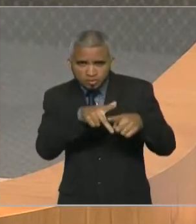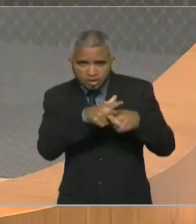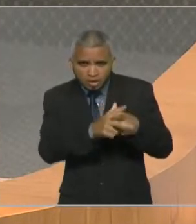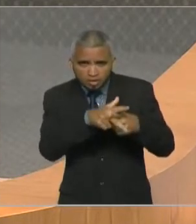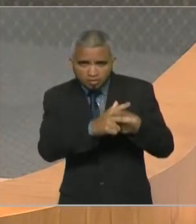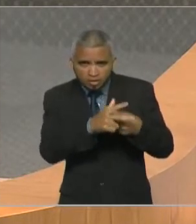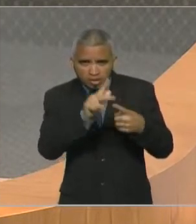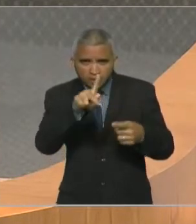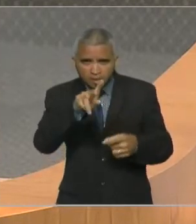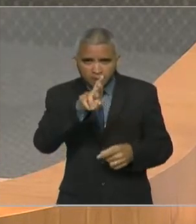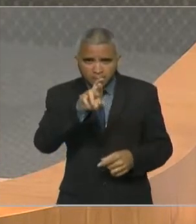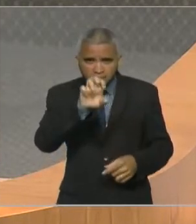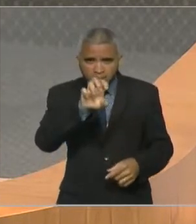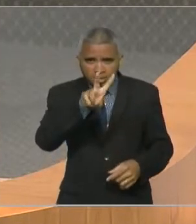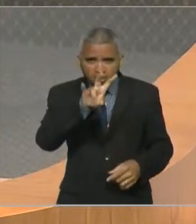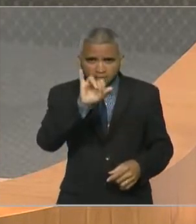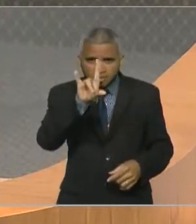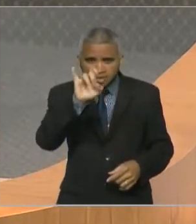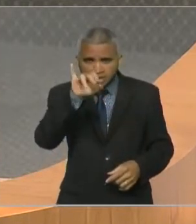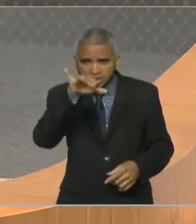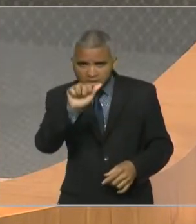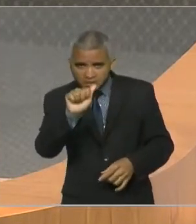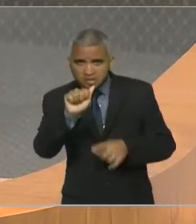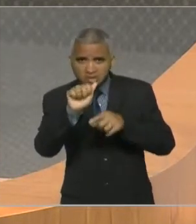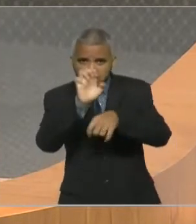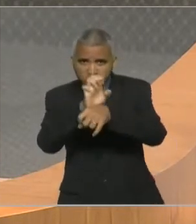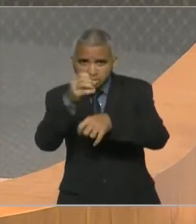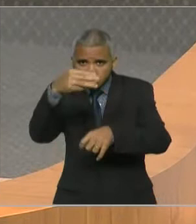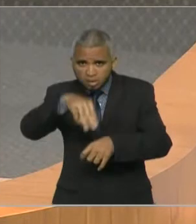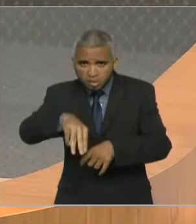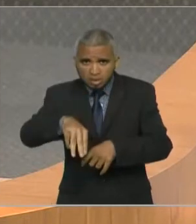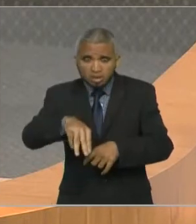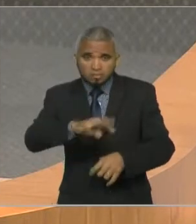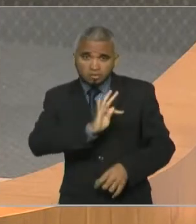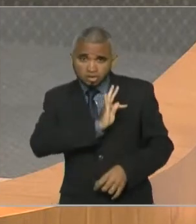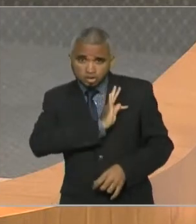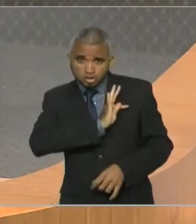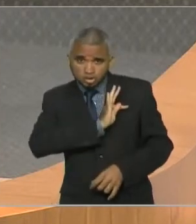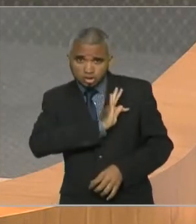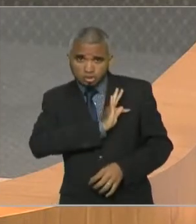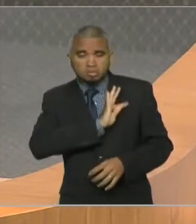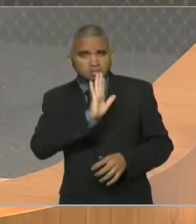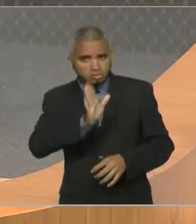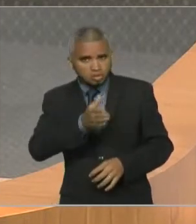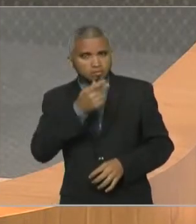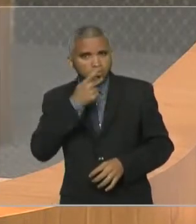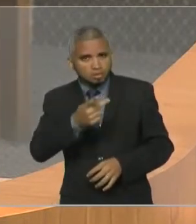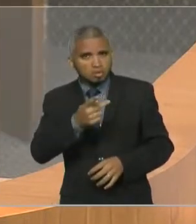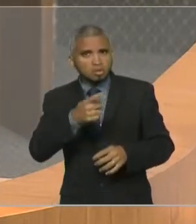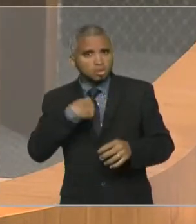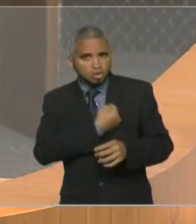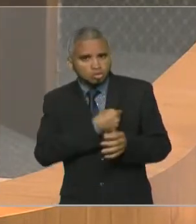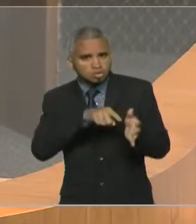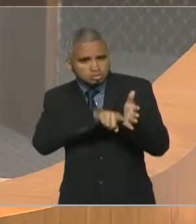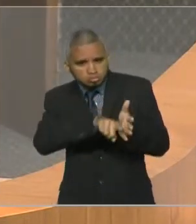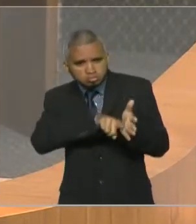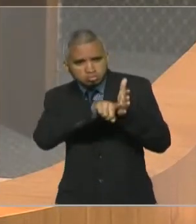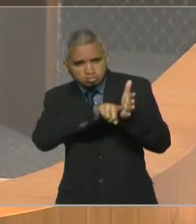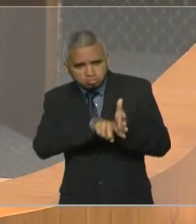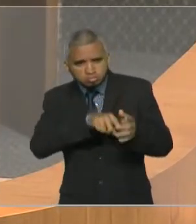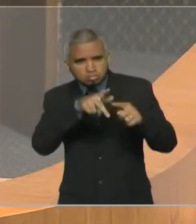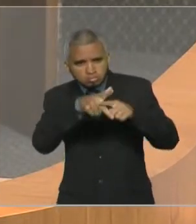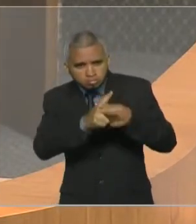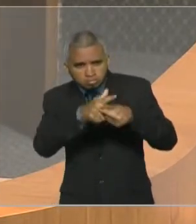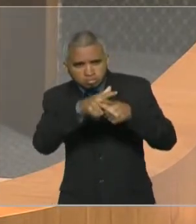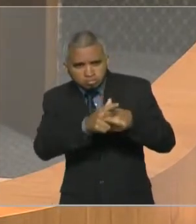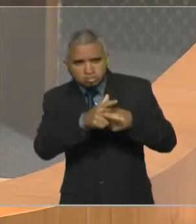do Maranhão. Os técnicos deixaram de forma muito clara que já estão fazendo estudos no sentido de ver como eles vão